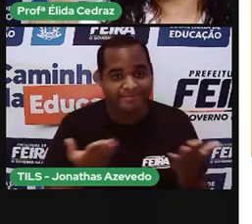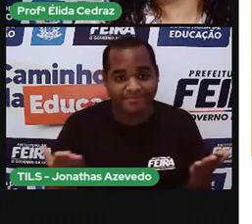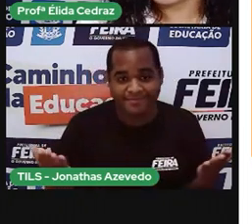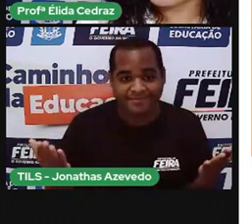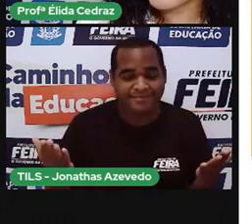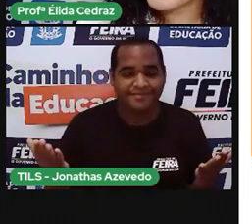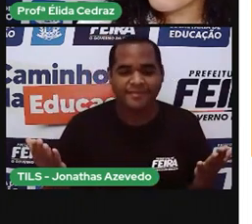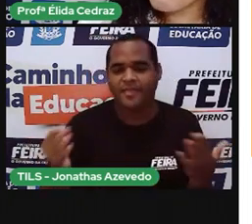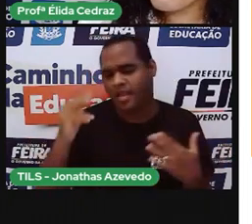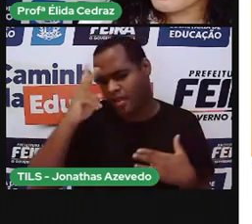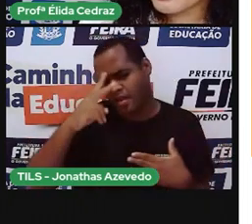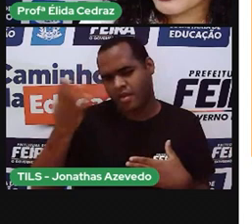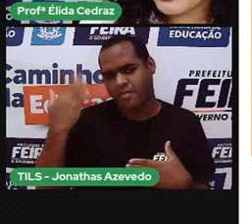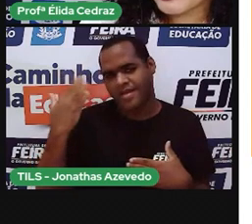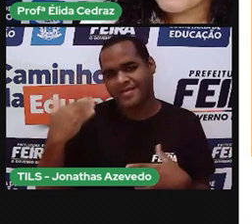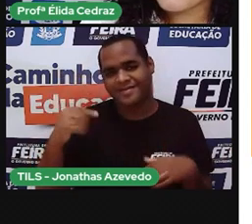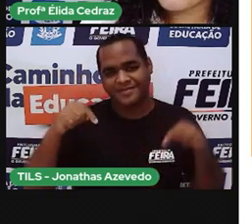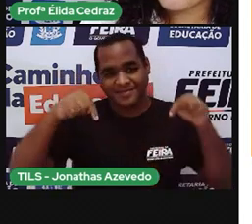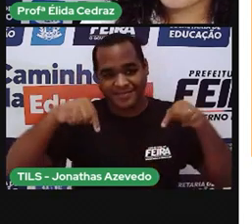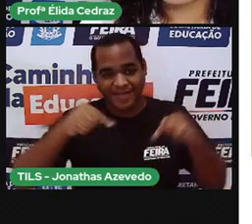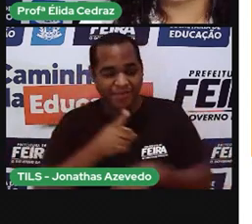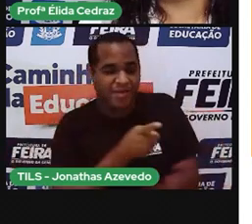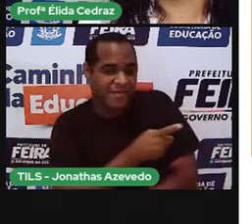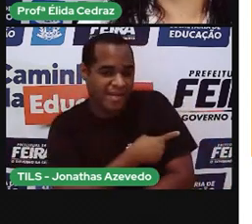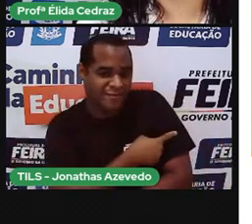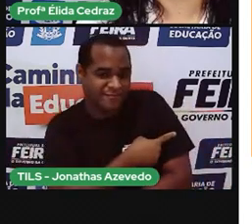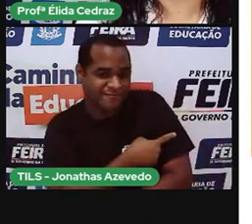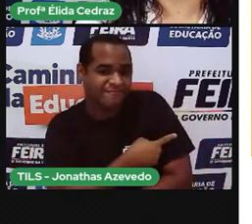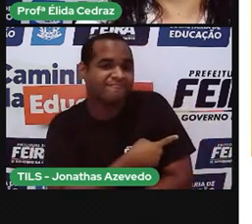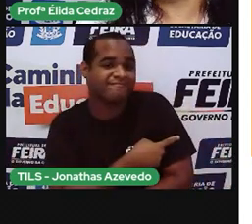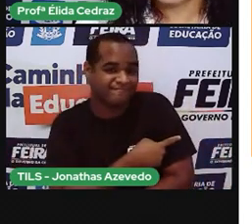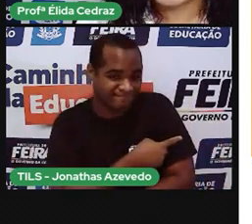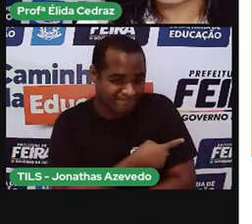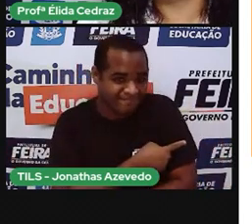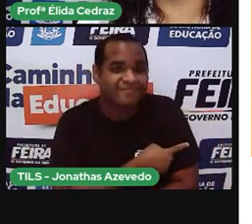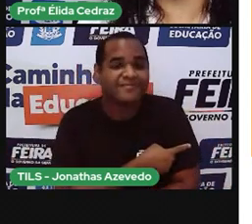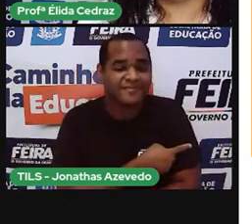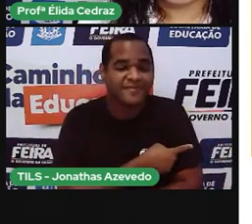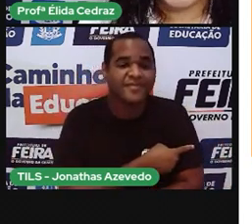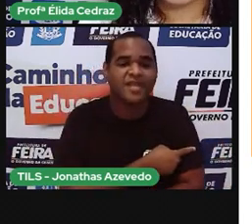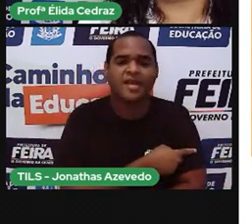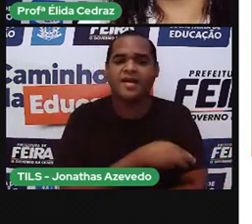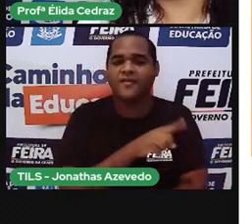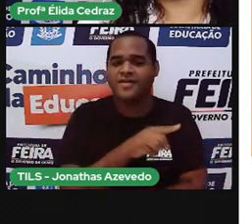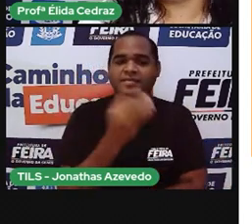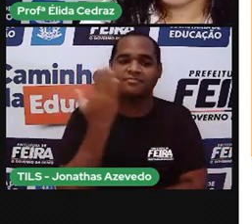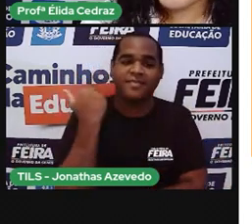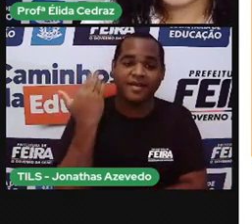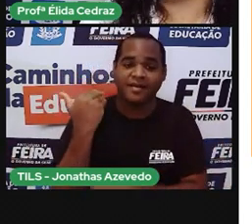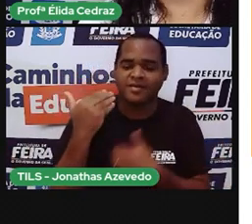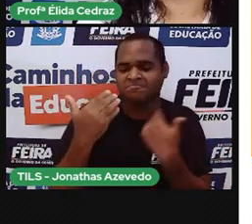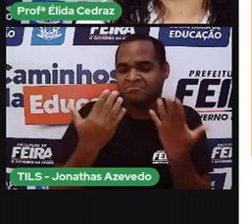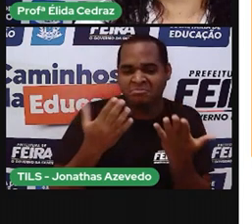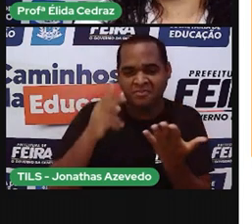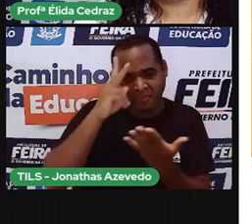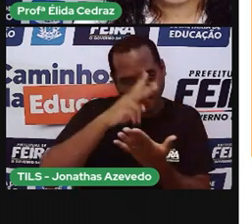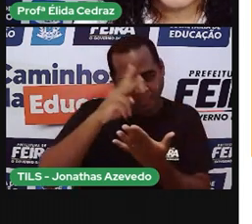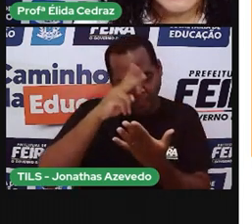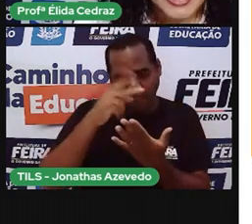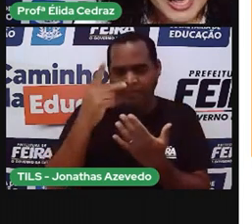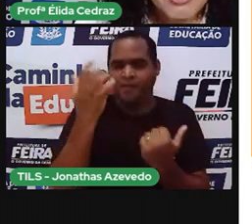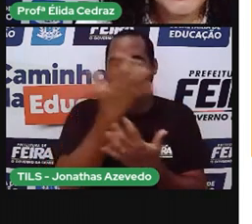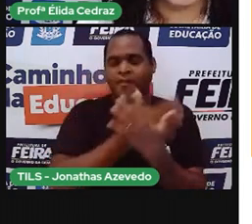conhecem? Desde lá da educação infantil. Isso. Você lembra de alguma música que